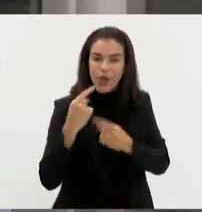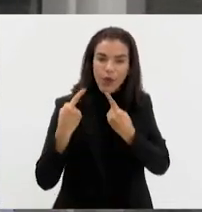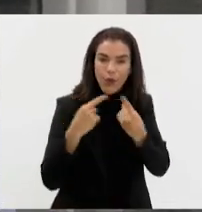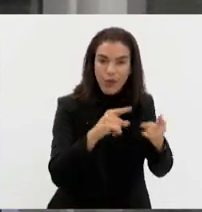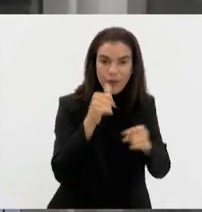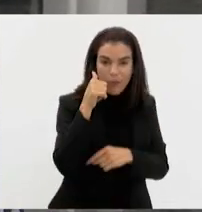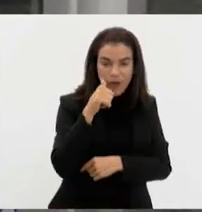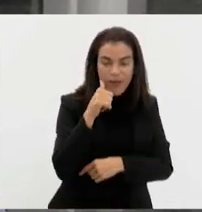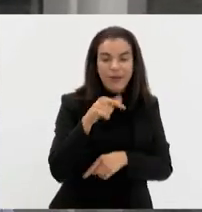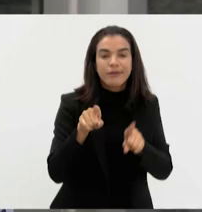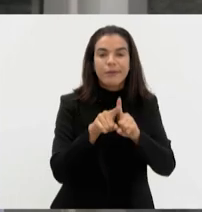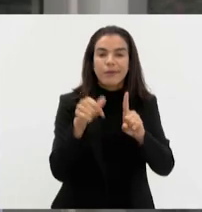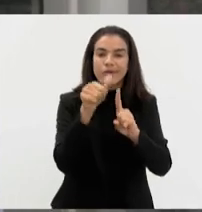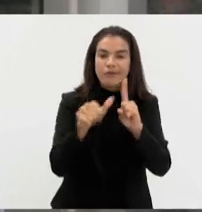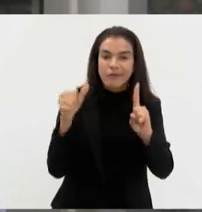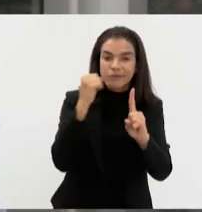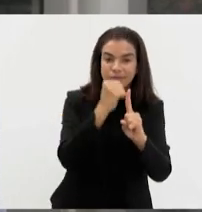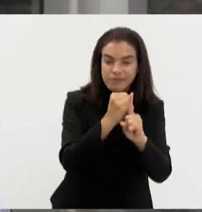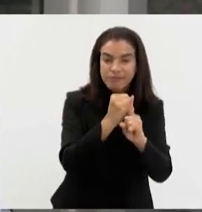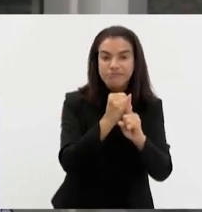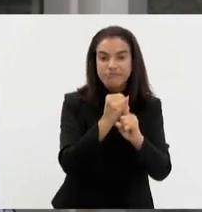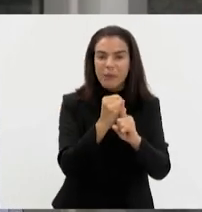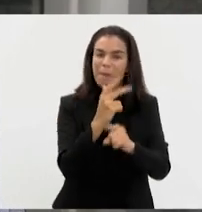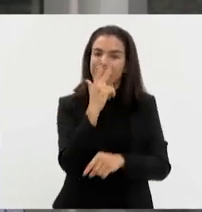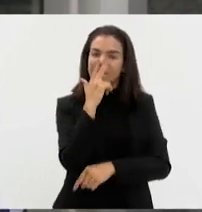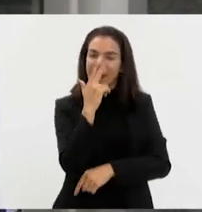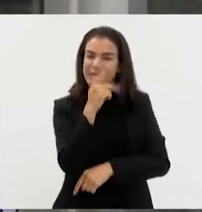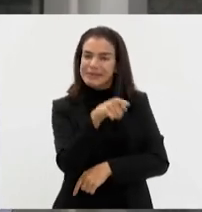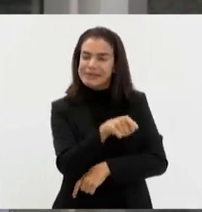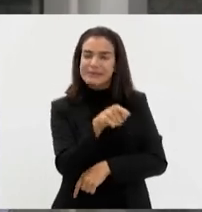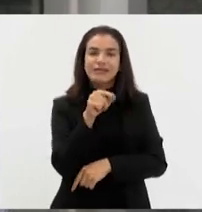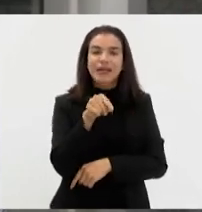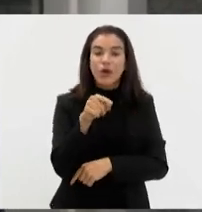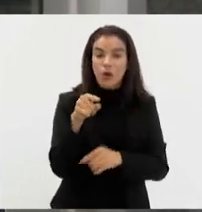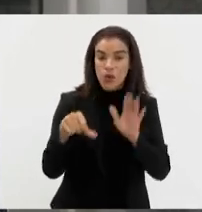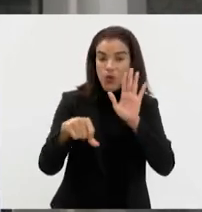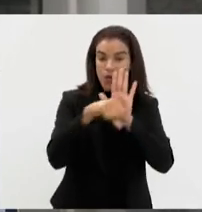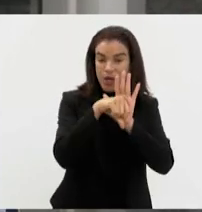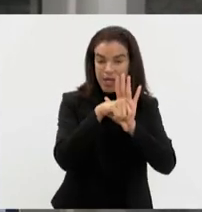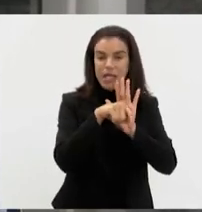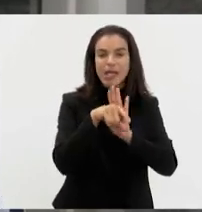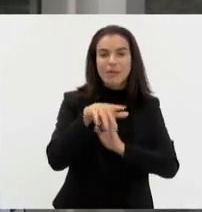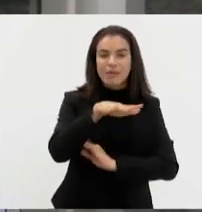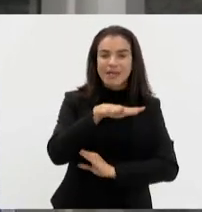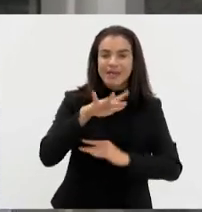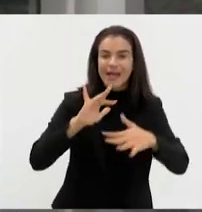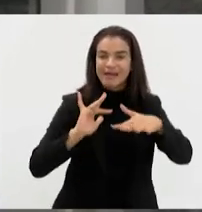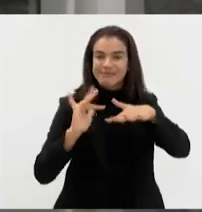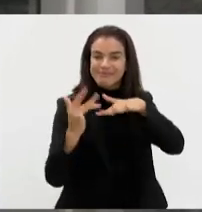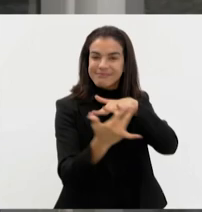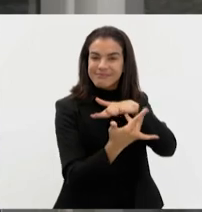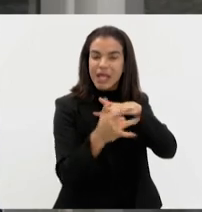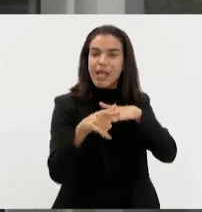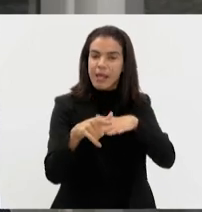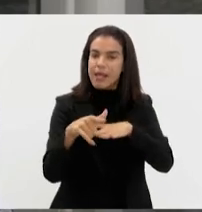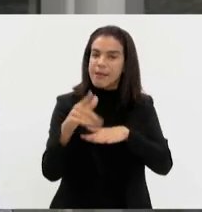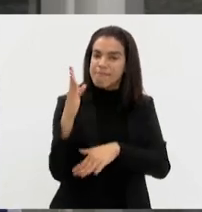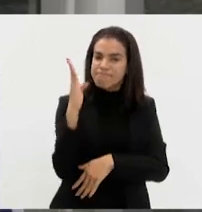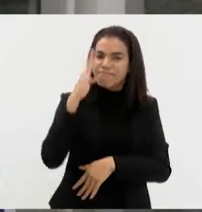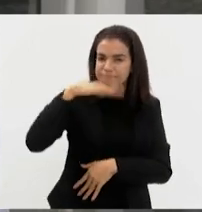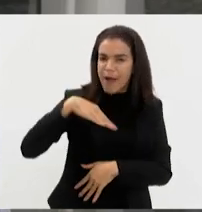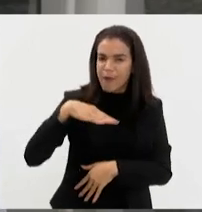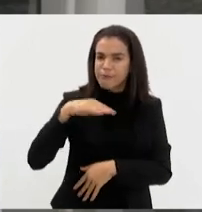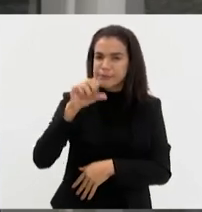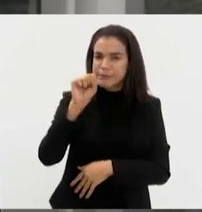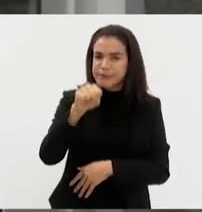e do feminicídio. Ao contrário do que possa parecer, os crimes produzidos nas redes, eles são cruéis, né?